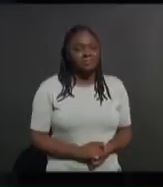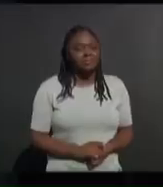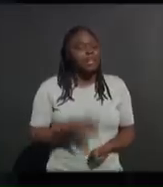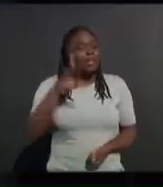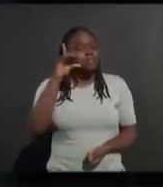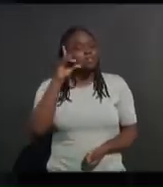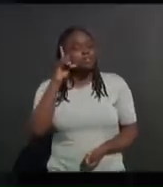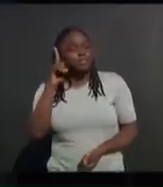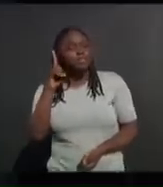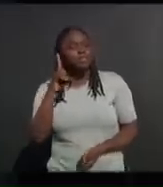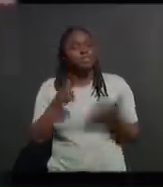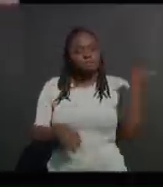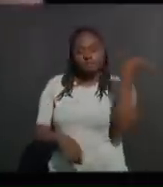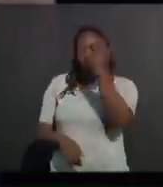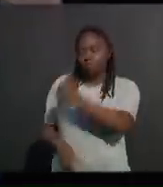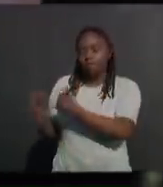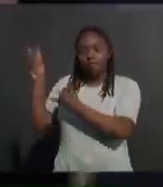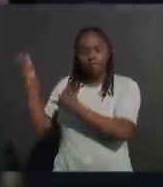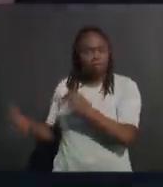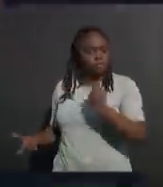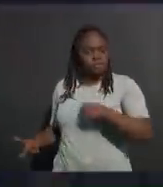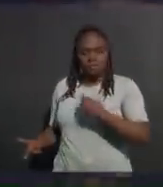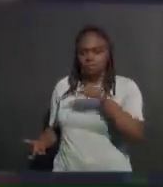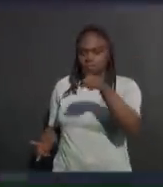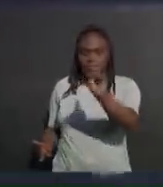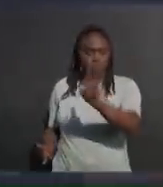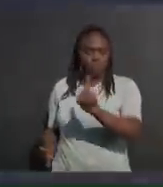Deus tem boca para falar com essa pessoa do lado, não precisa de você não.